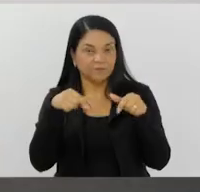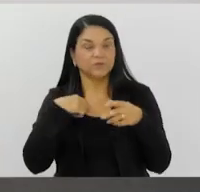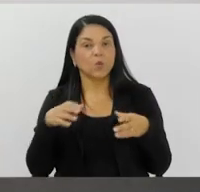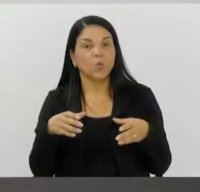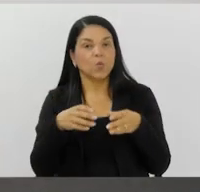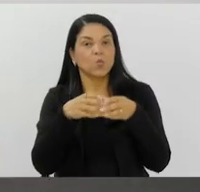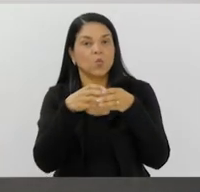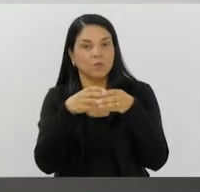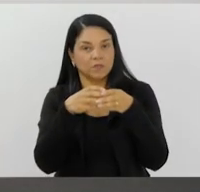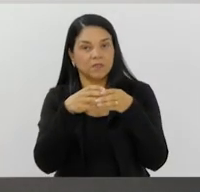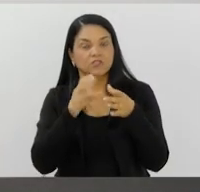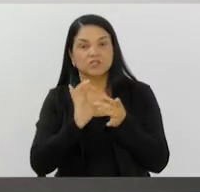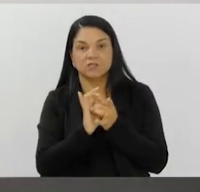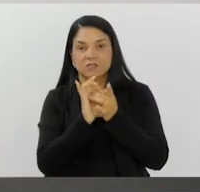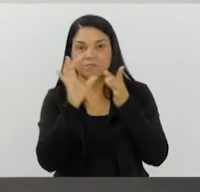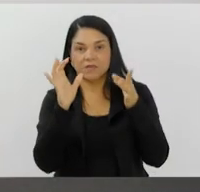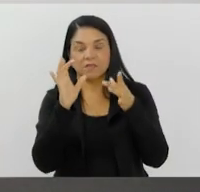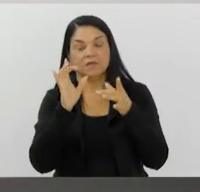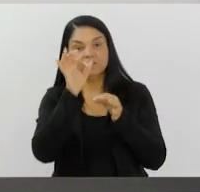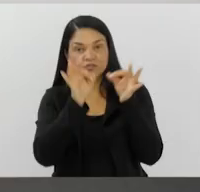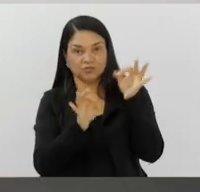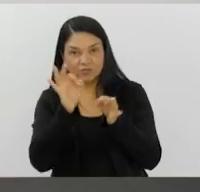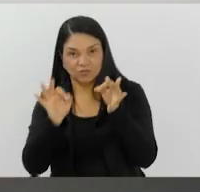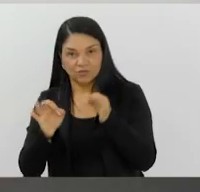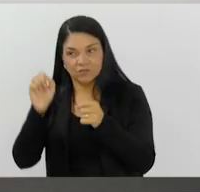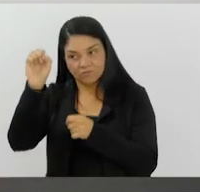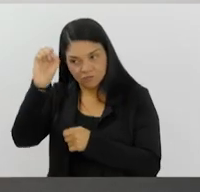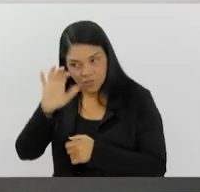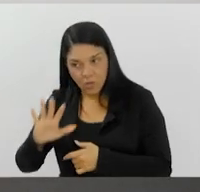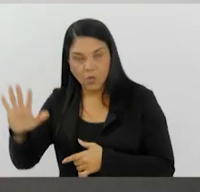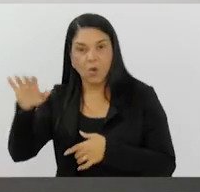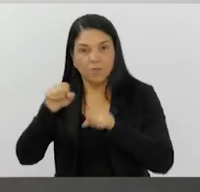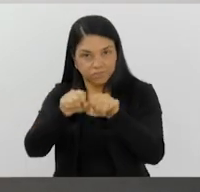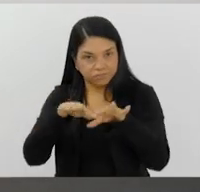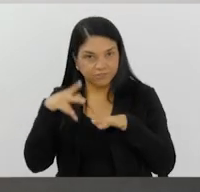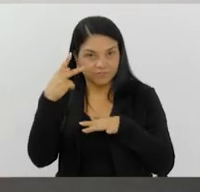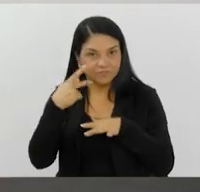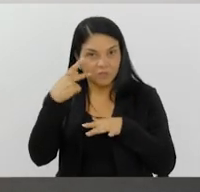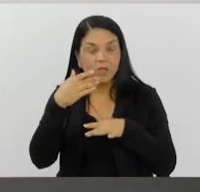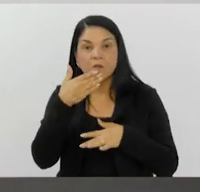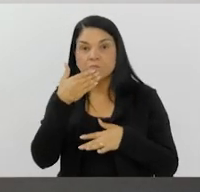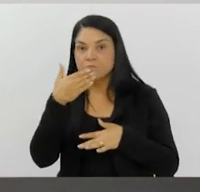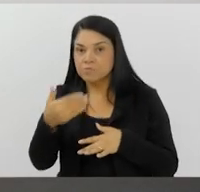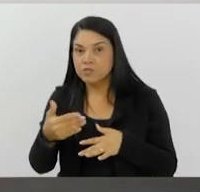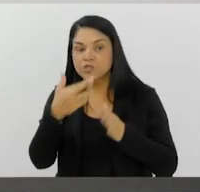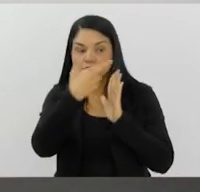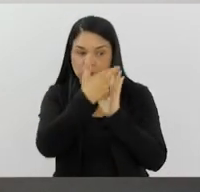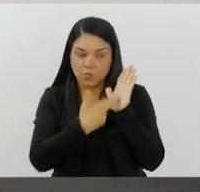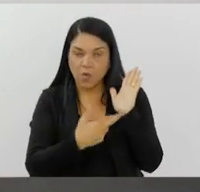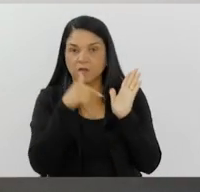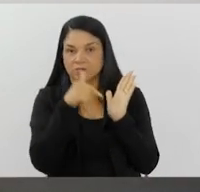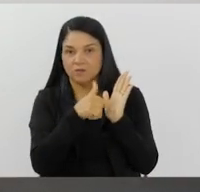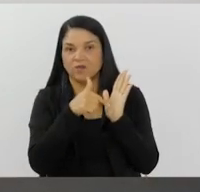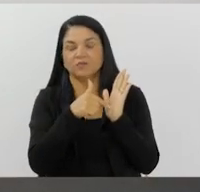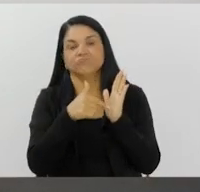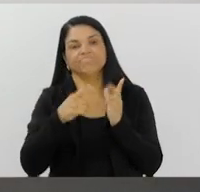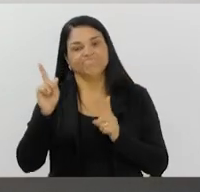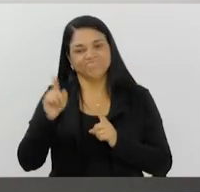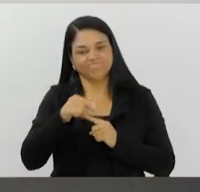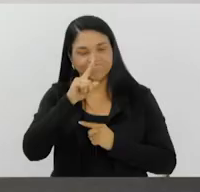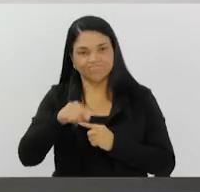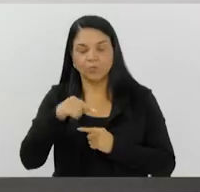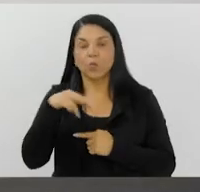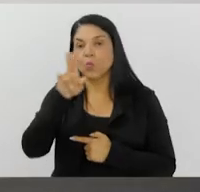civis e justiça do Parlamento europeu soltou uma um relatório que pediu o banimento né do uso do reconhecimento facial